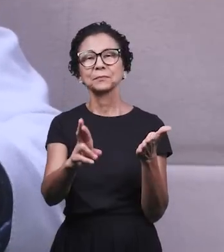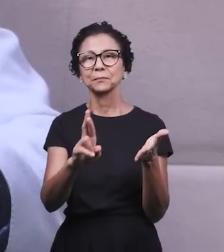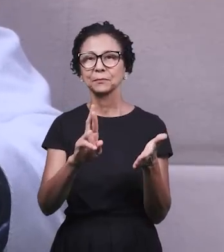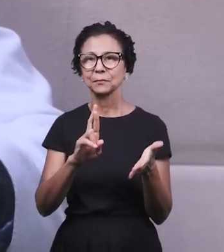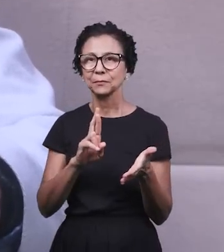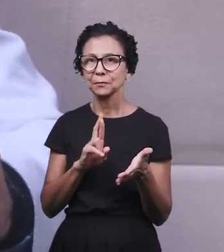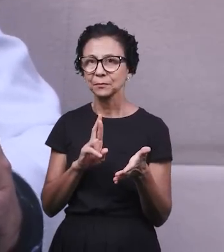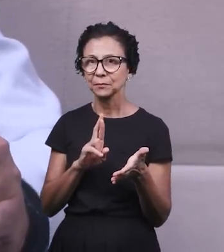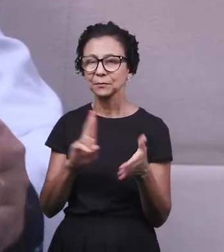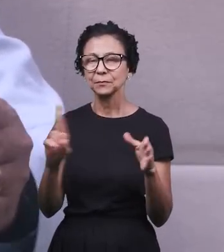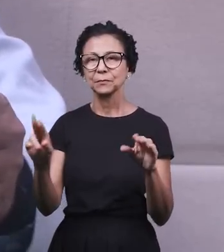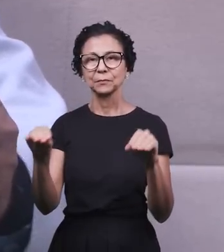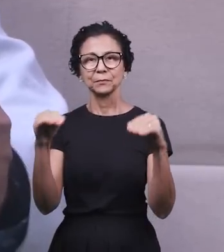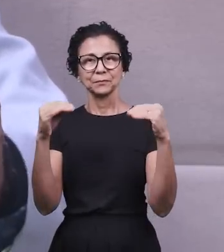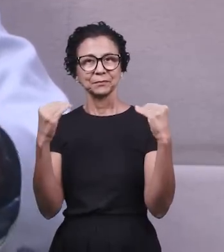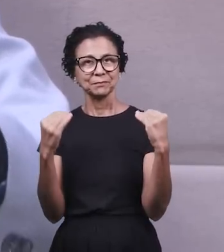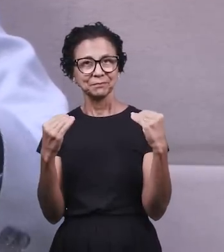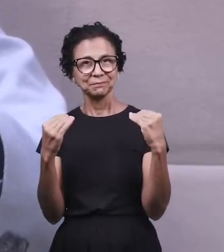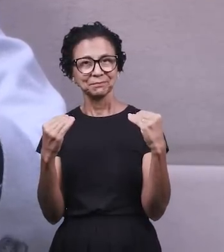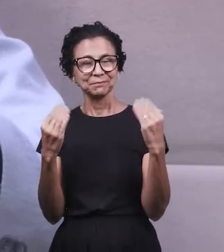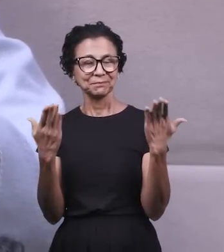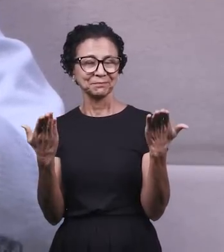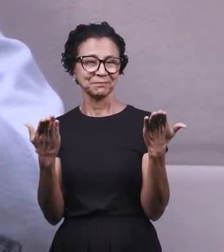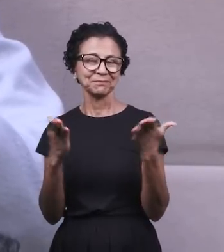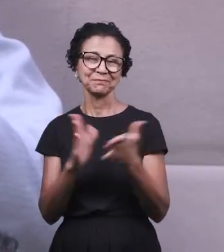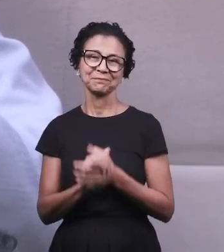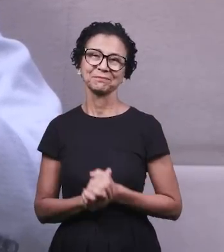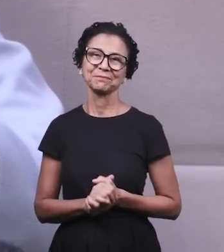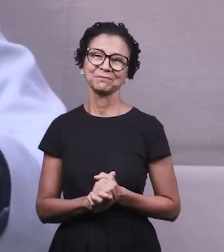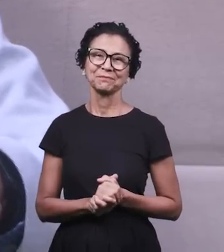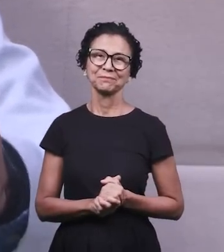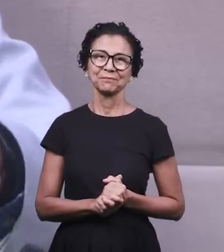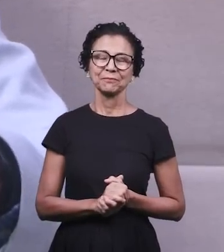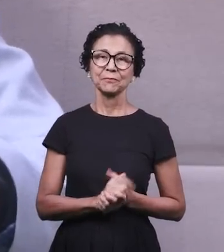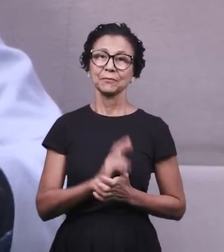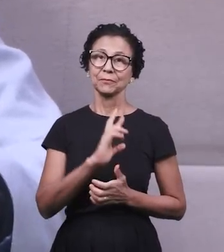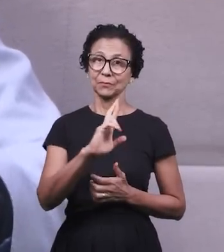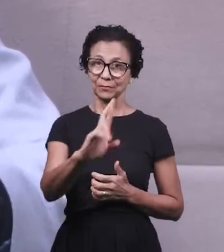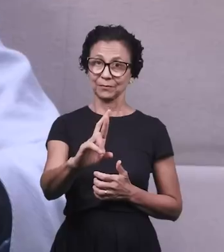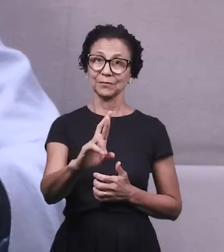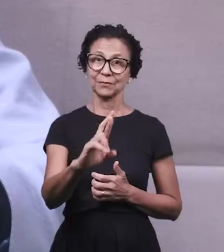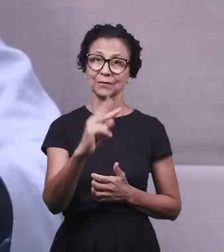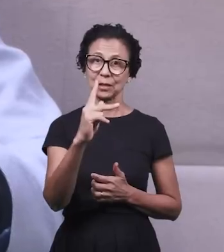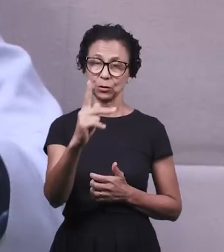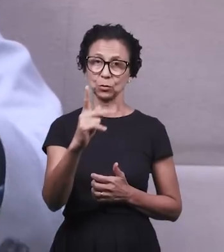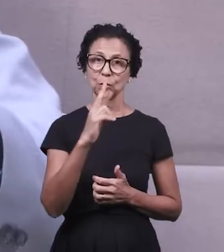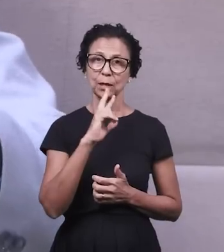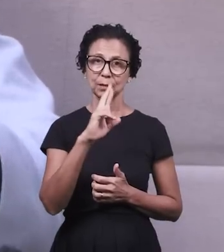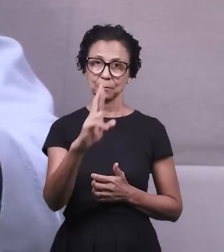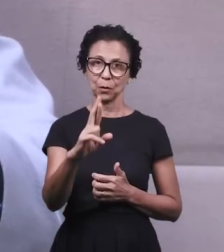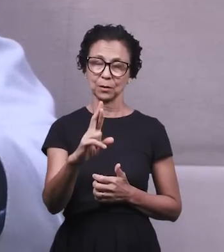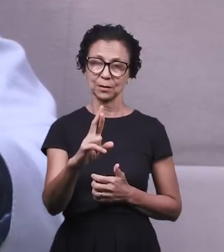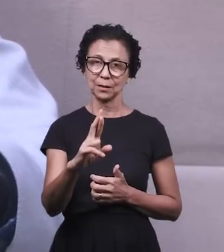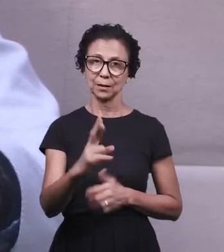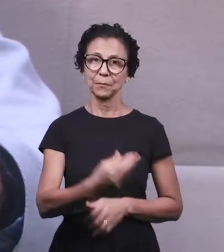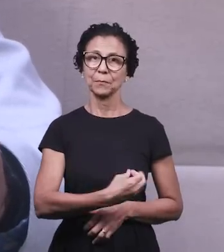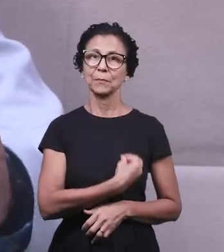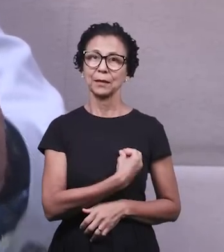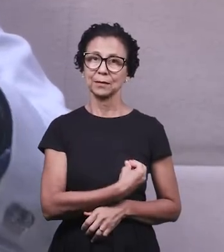responder, nos enviar e saiba de uma coisa, a sua resposta, a sua